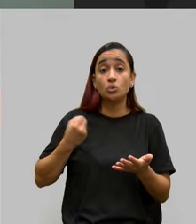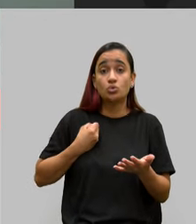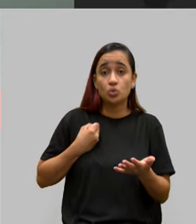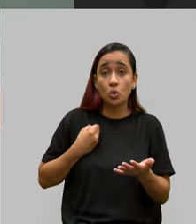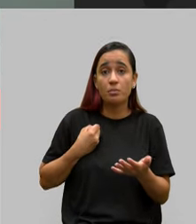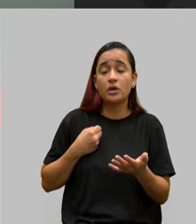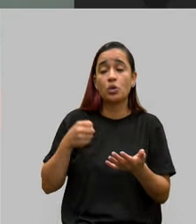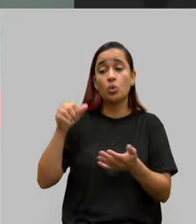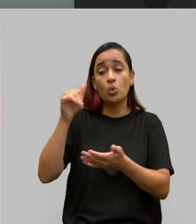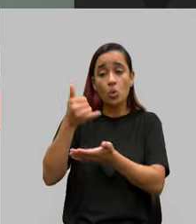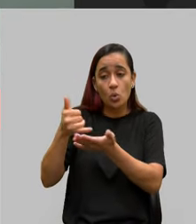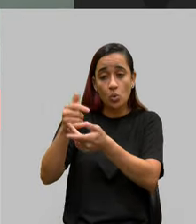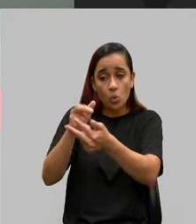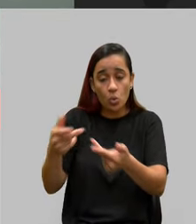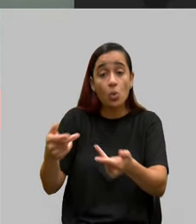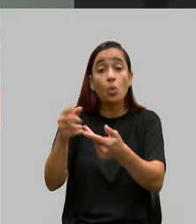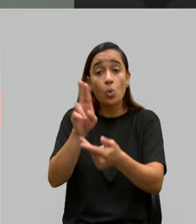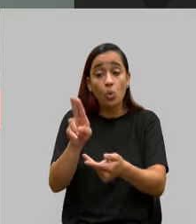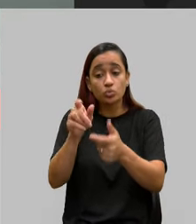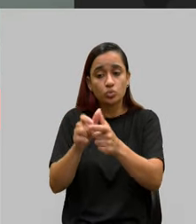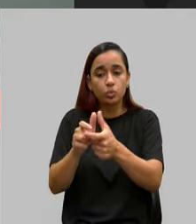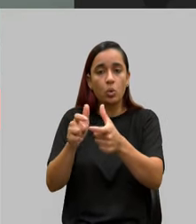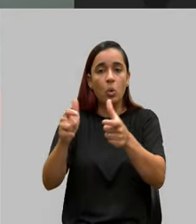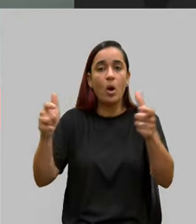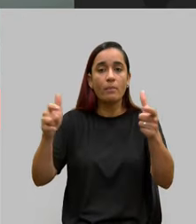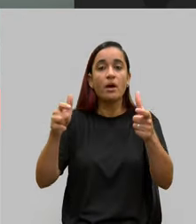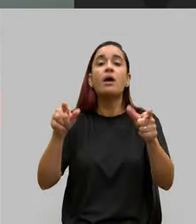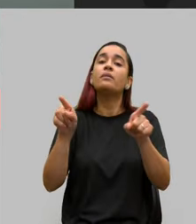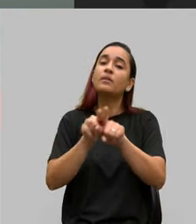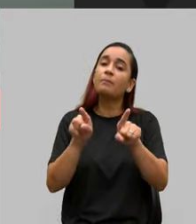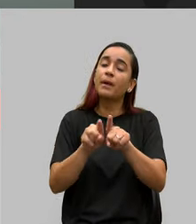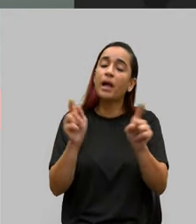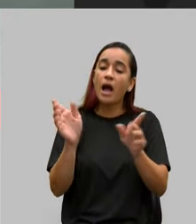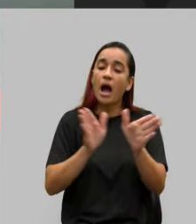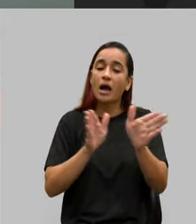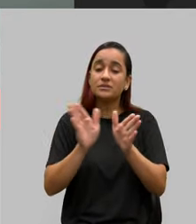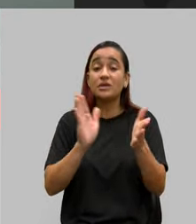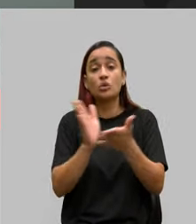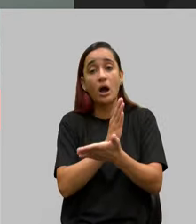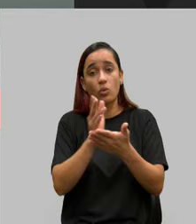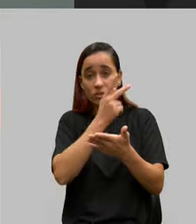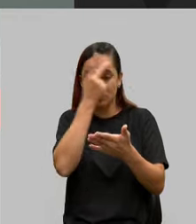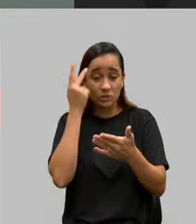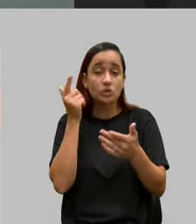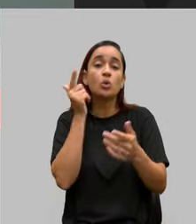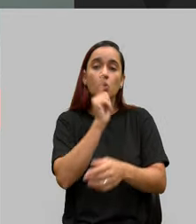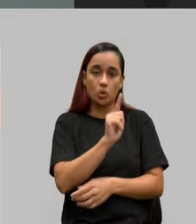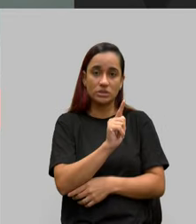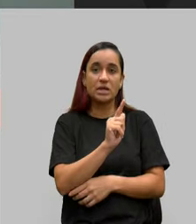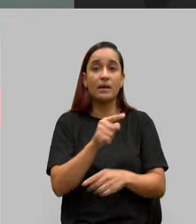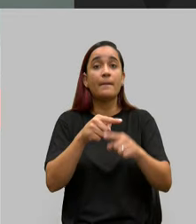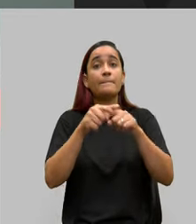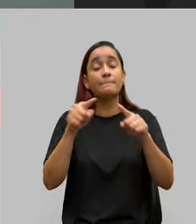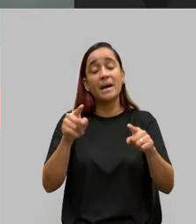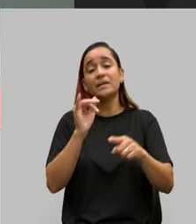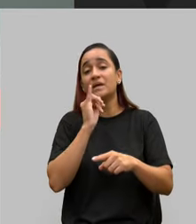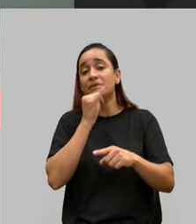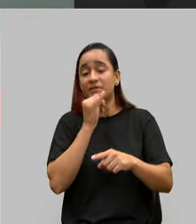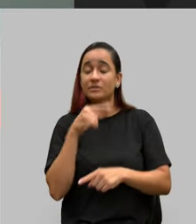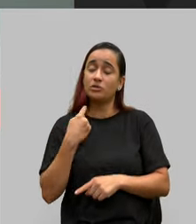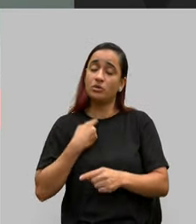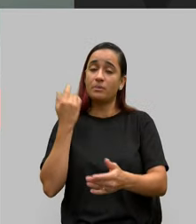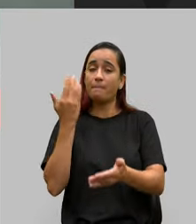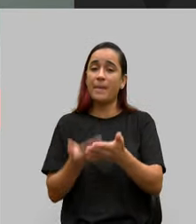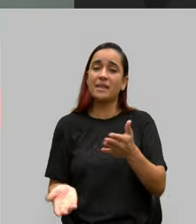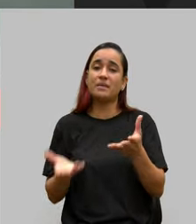cresce exponencialmente para o acesso de alguns entes sejam garantidos mas paradoxalmente perdemos e muito